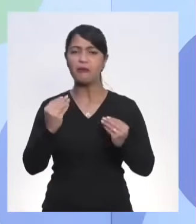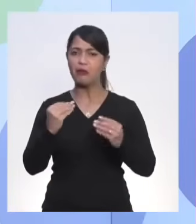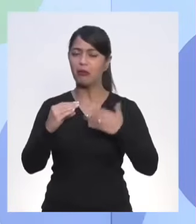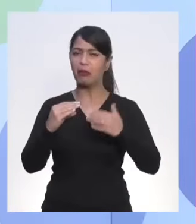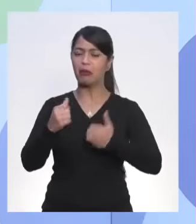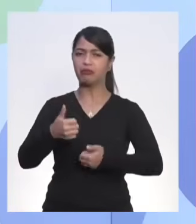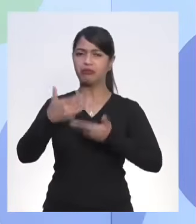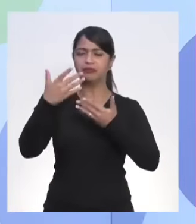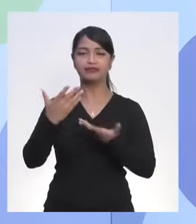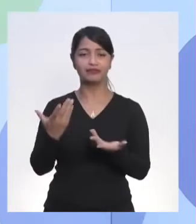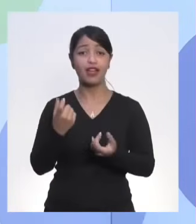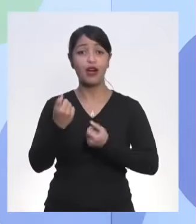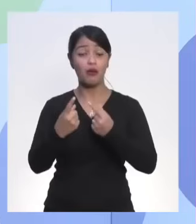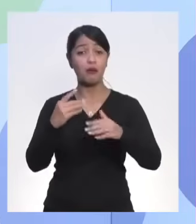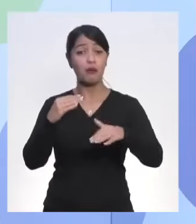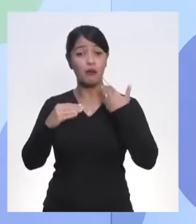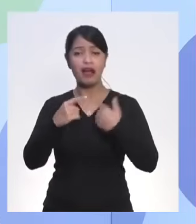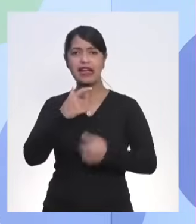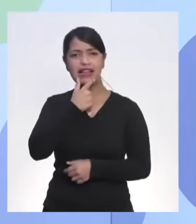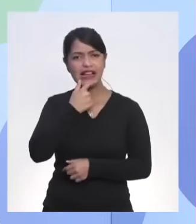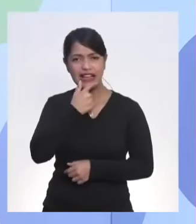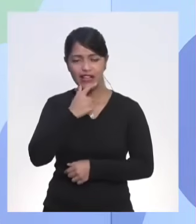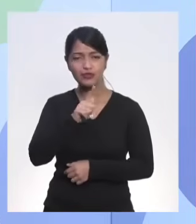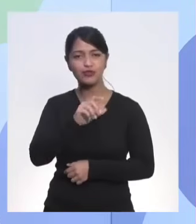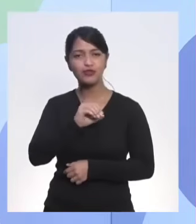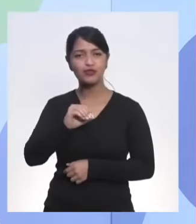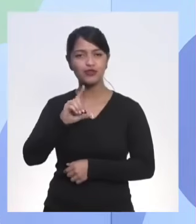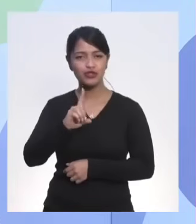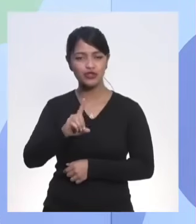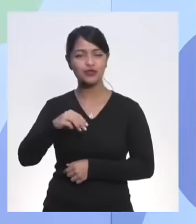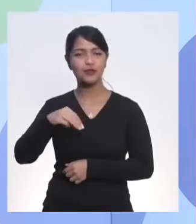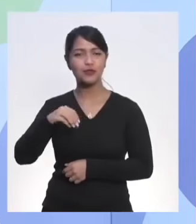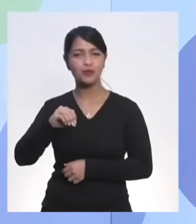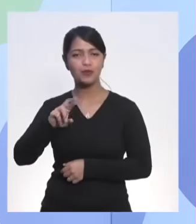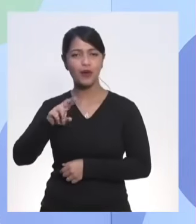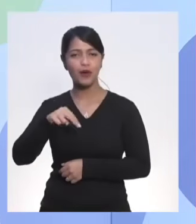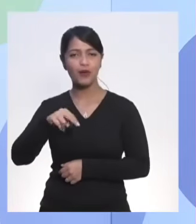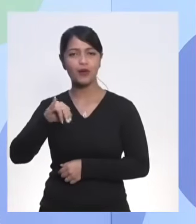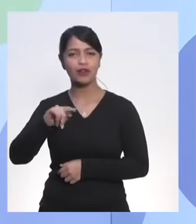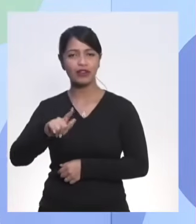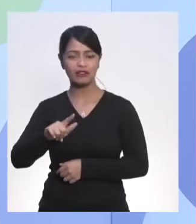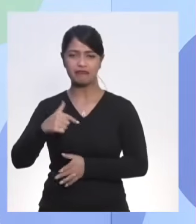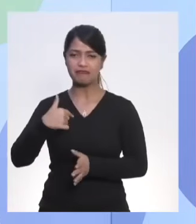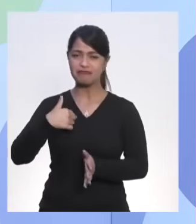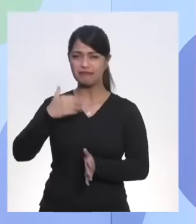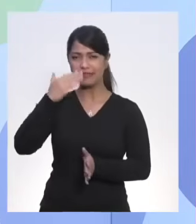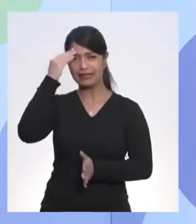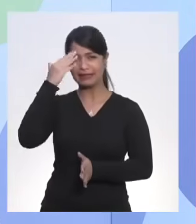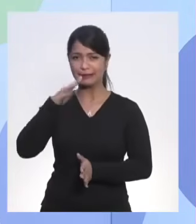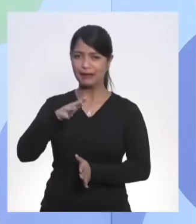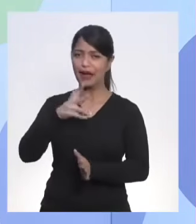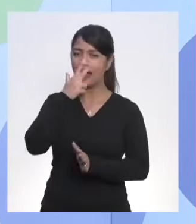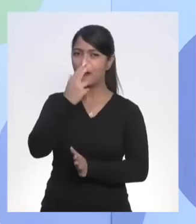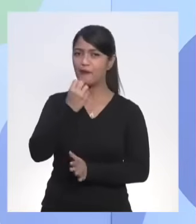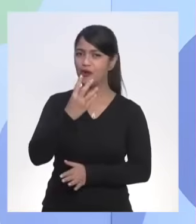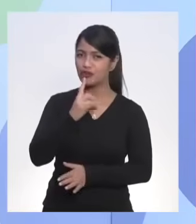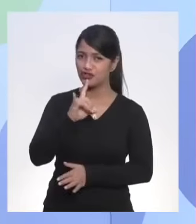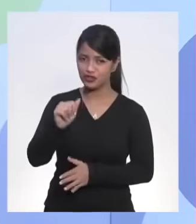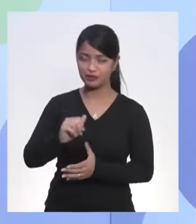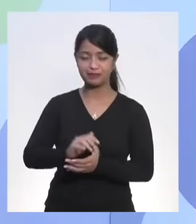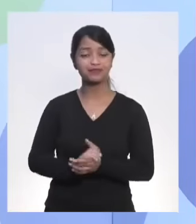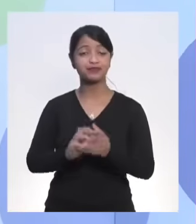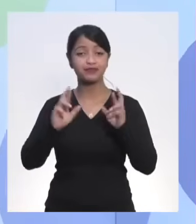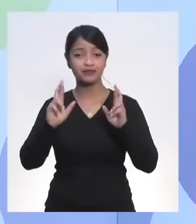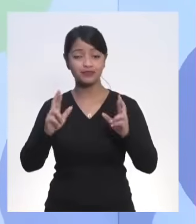muito de inglês não, mas eu acho que isso daqui é bom dia. Gente, eu espero que vocês gostem da aula de hoje. Eu vou tentar acompanhar as